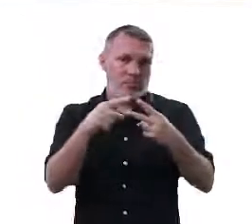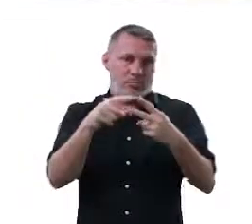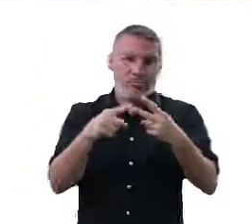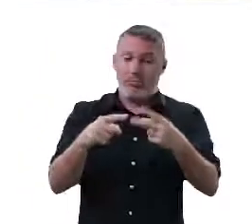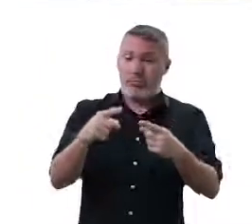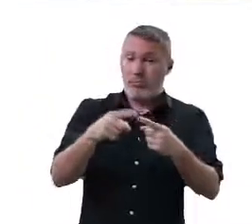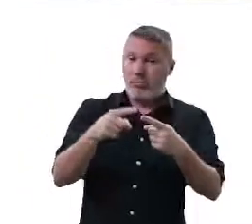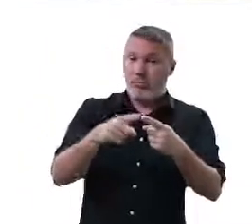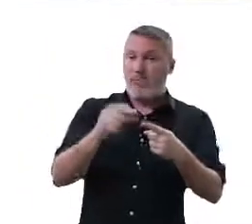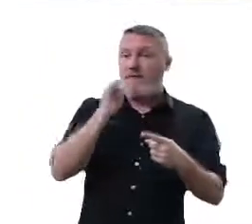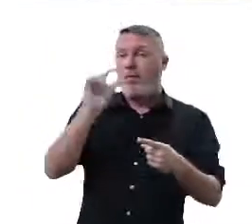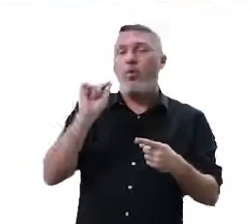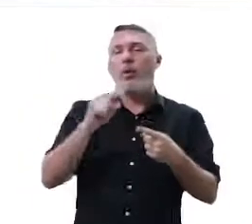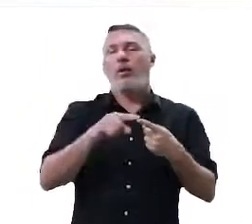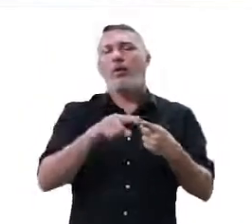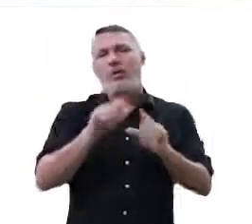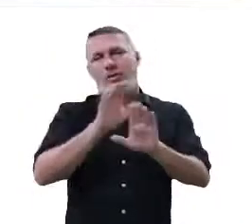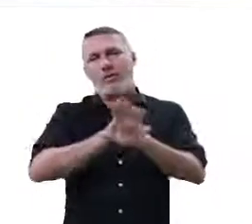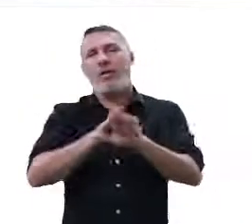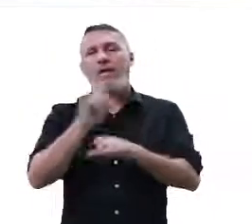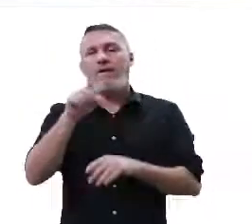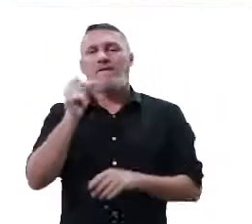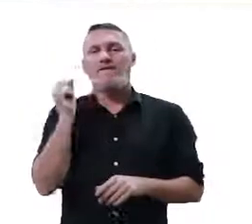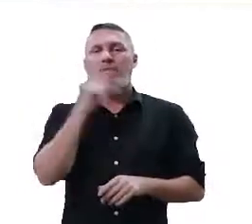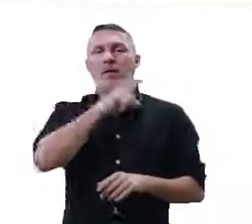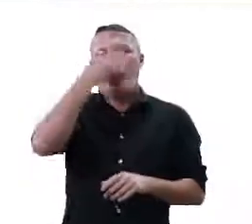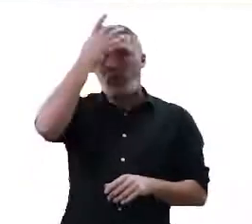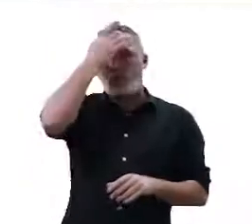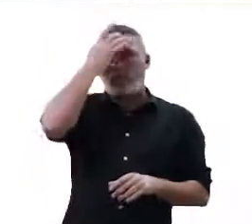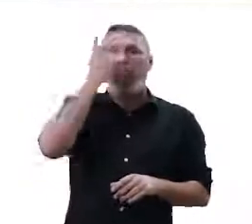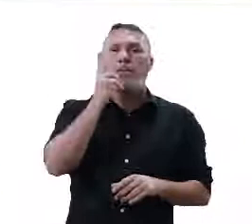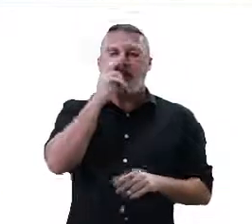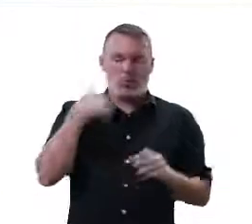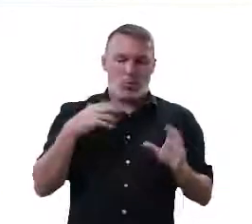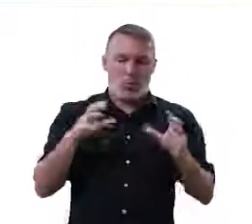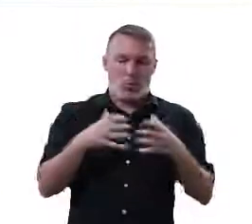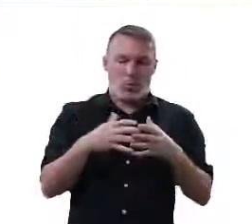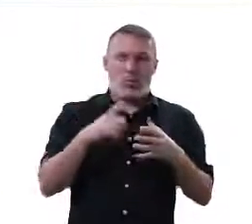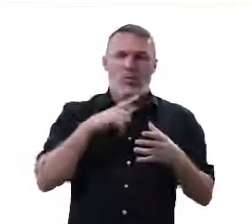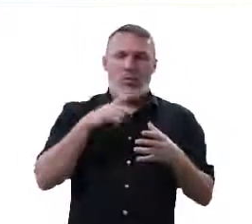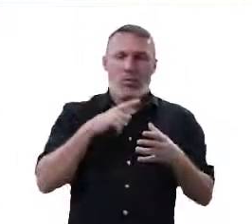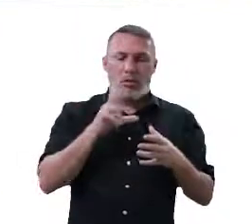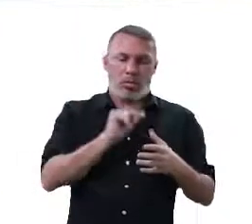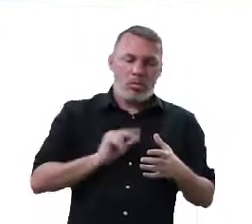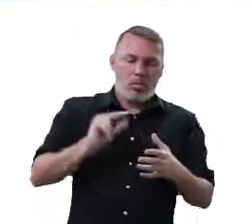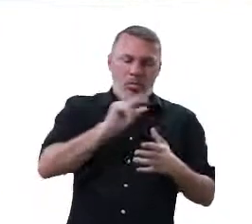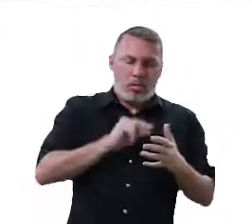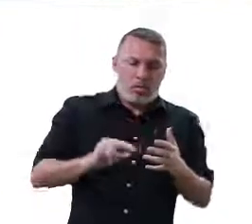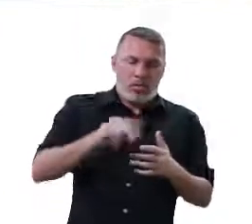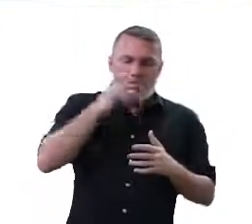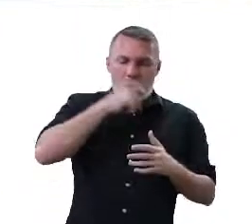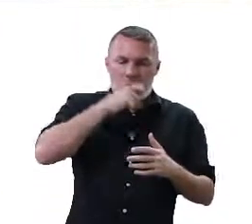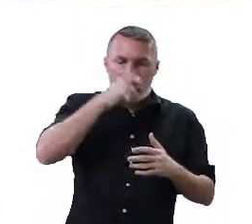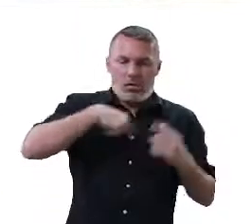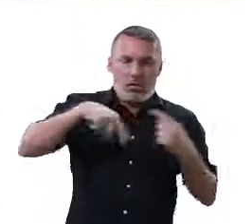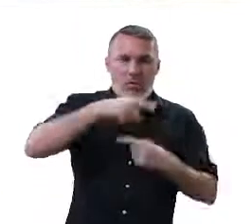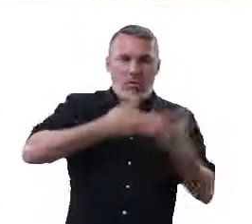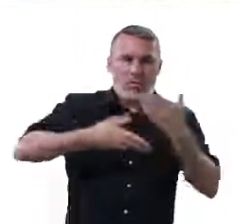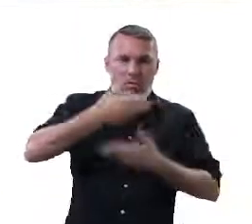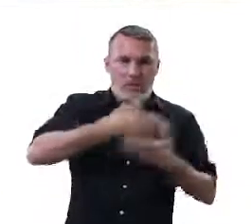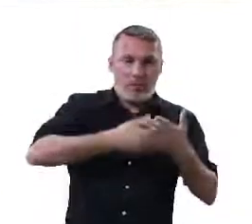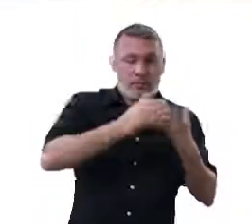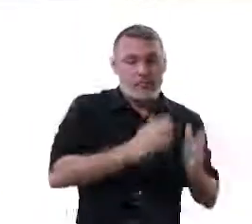2 situações. Primeiro, ele fala que a ideologia é uma falsa consciência, ou seja, uma classe social está mentindo para ela mesma, e depois